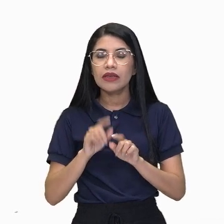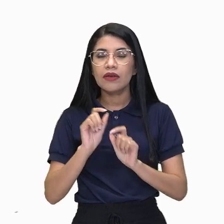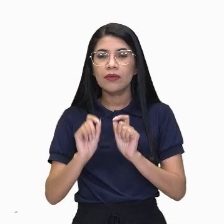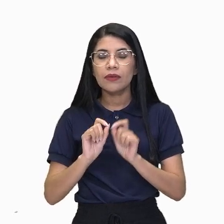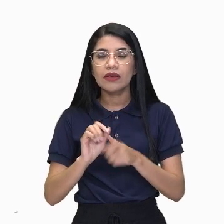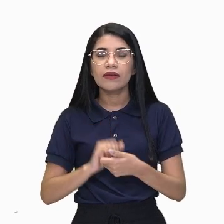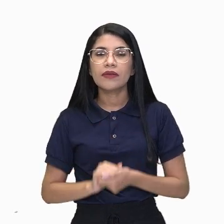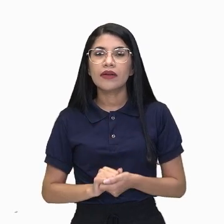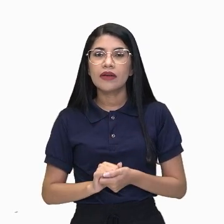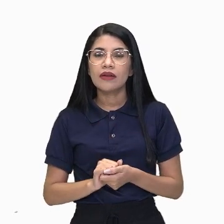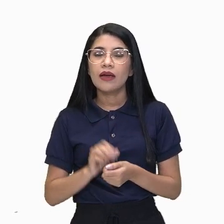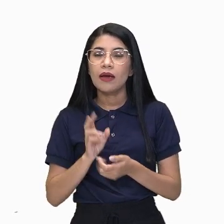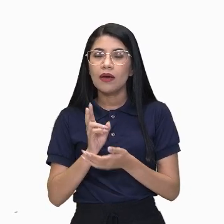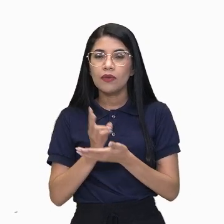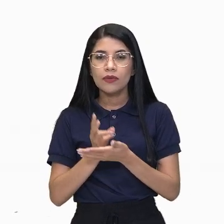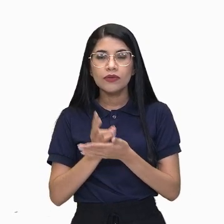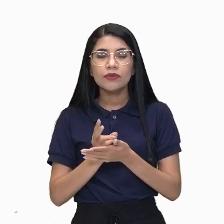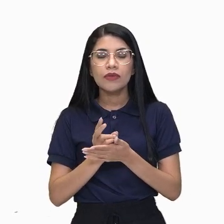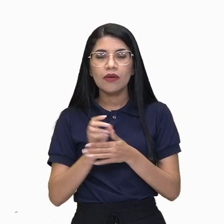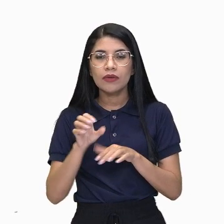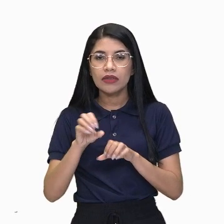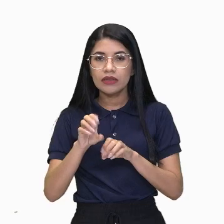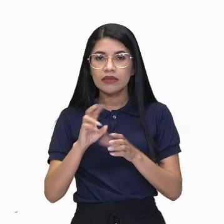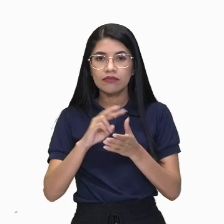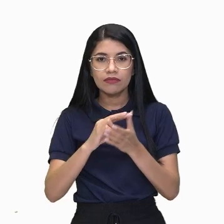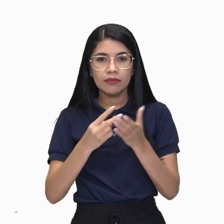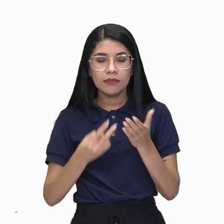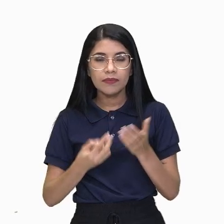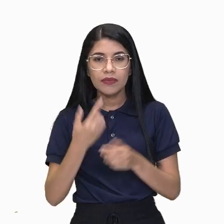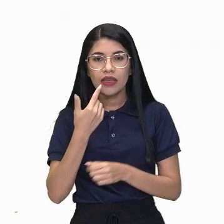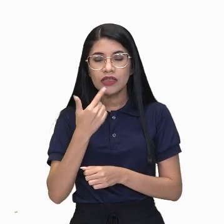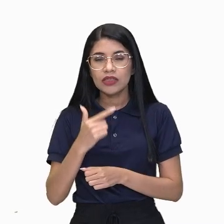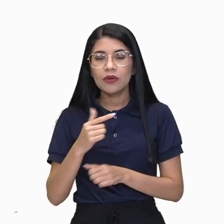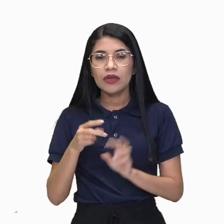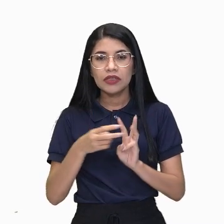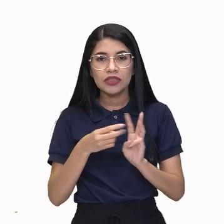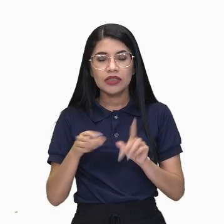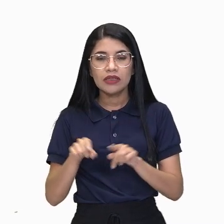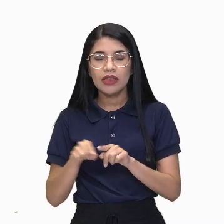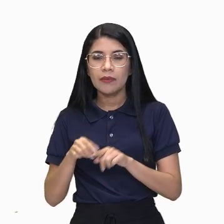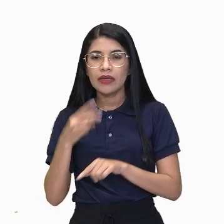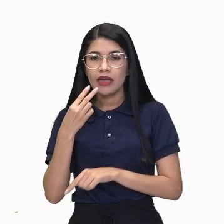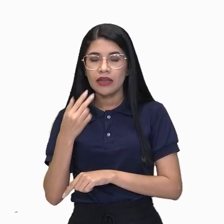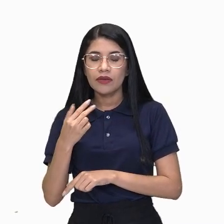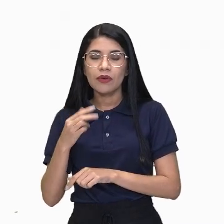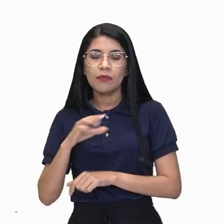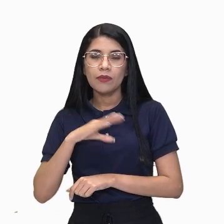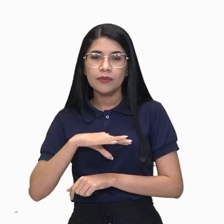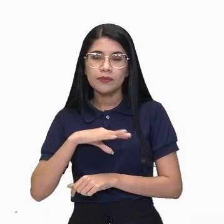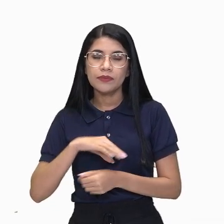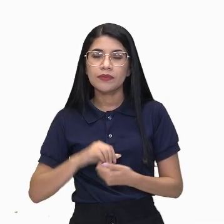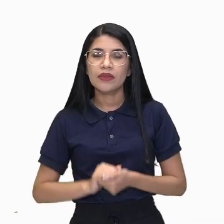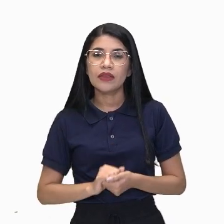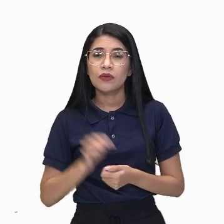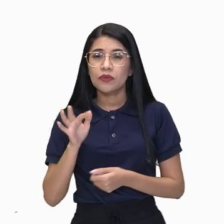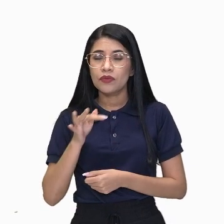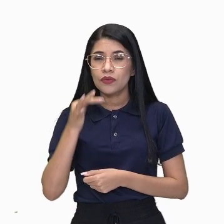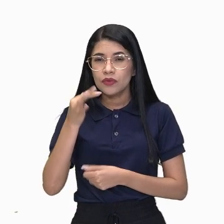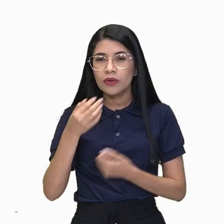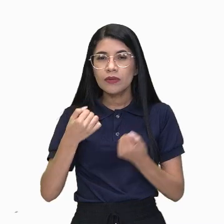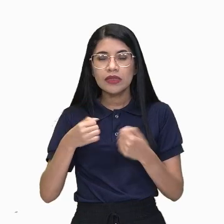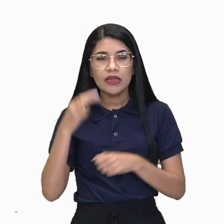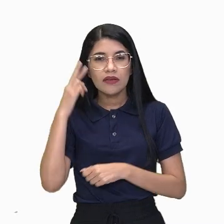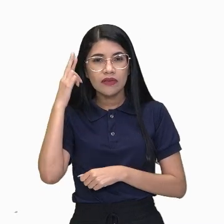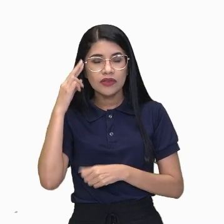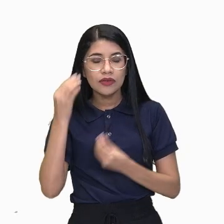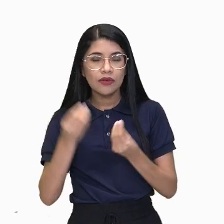questão do ensino bilíngue, né, professor? Então isso aqui já são as perspectivas futuras, né, para a gente pensar e refletir nessa